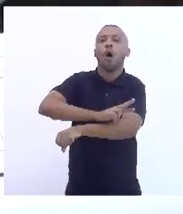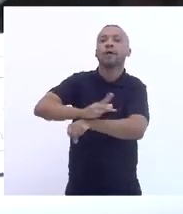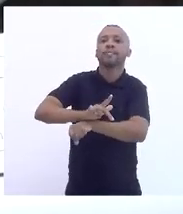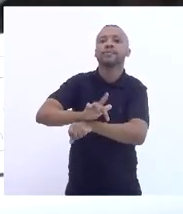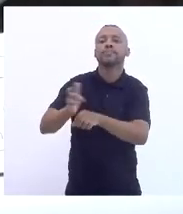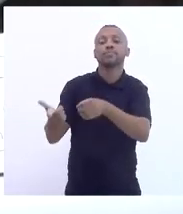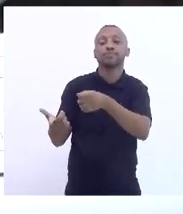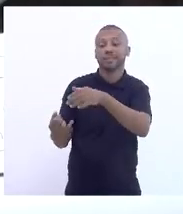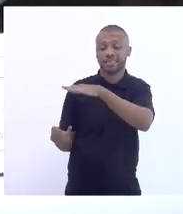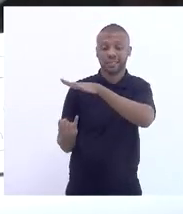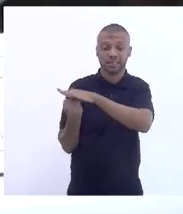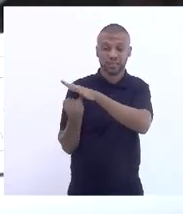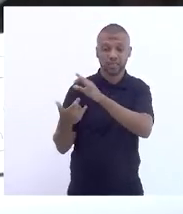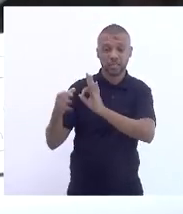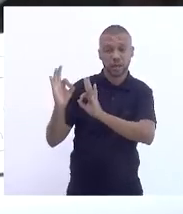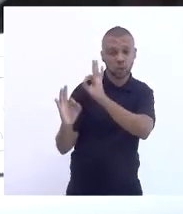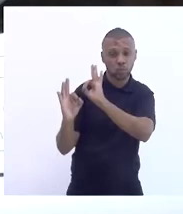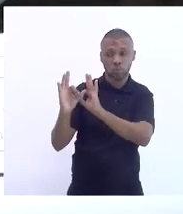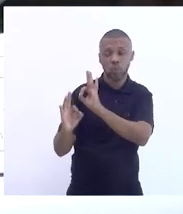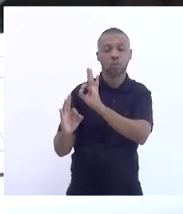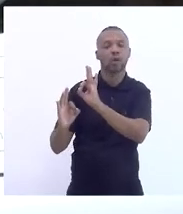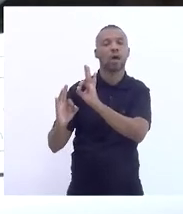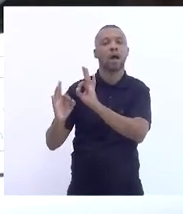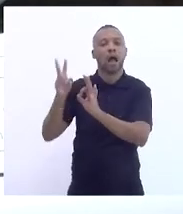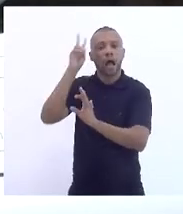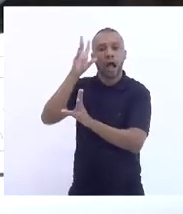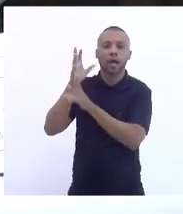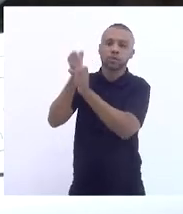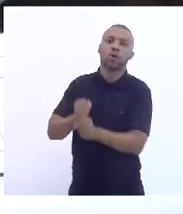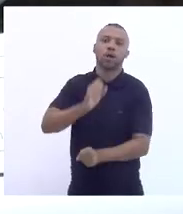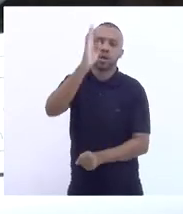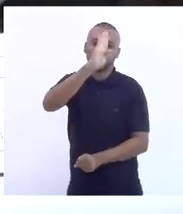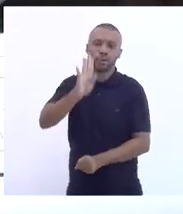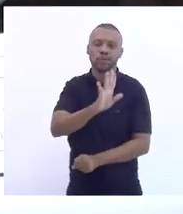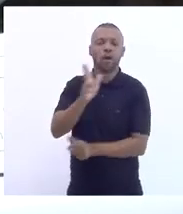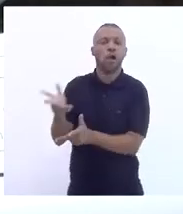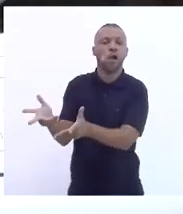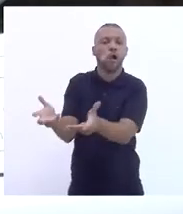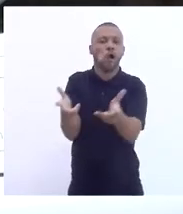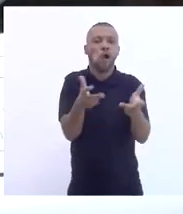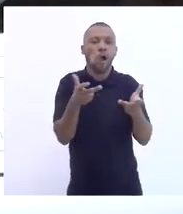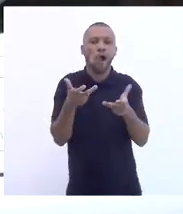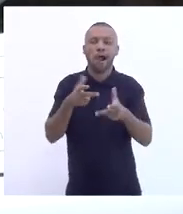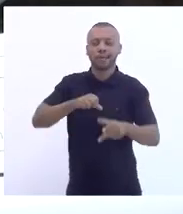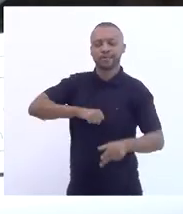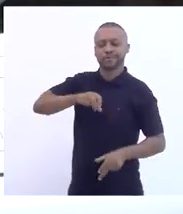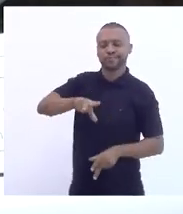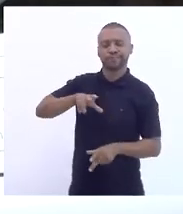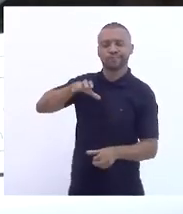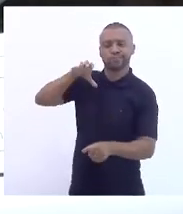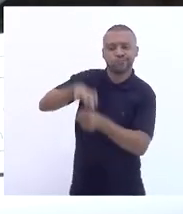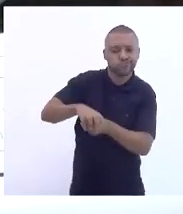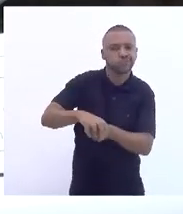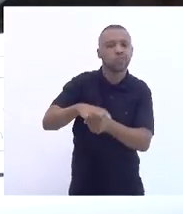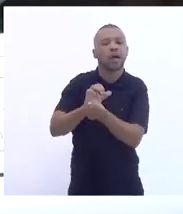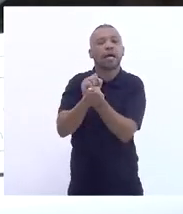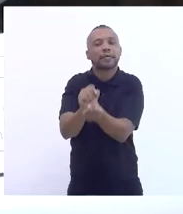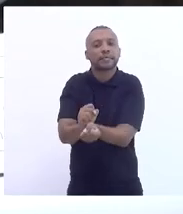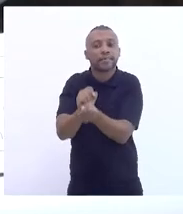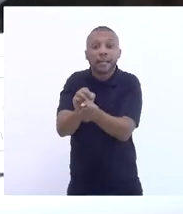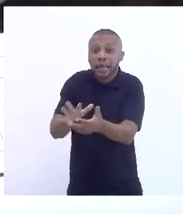o racismo Que estrutura para história do país a partir de todas a exploração da colônia toda a história escravocrata